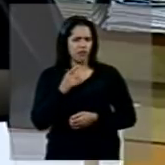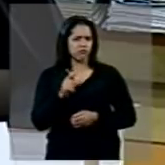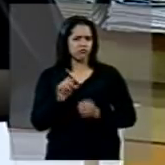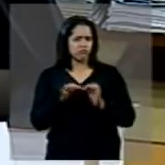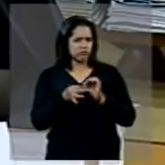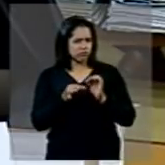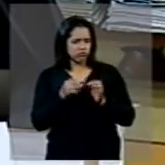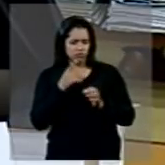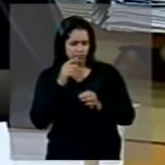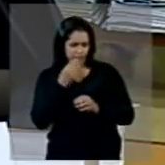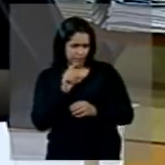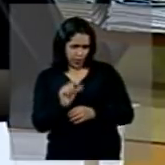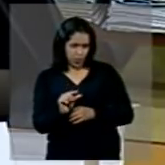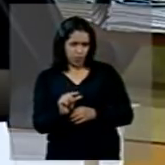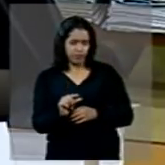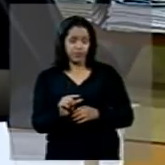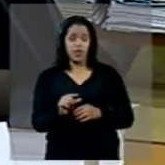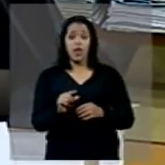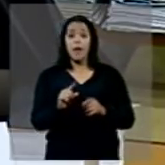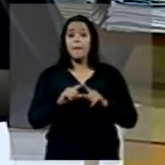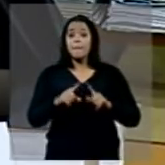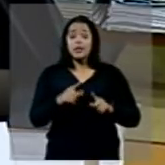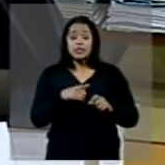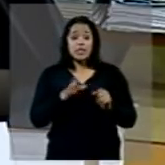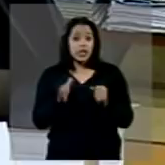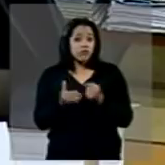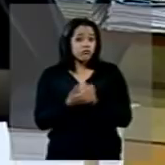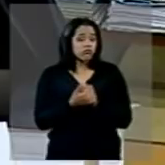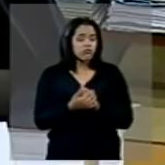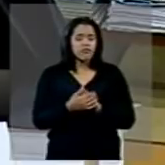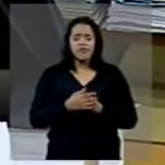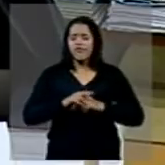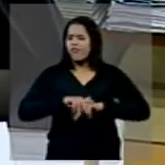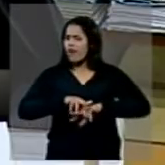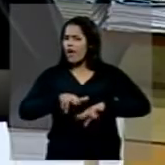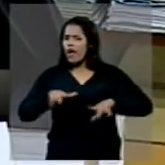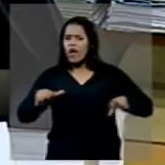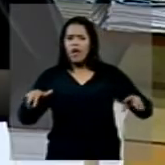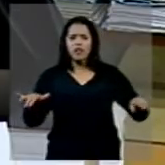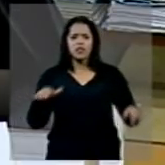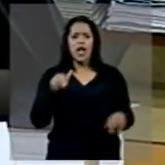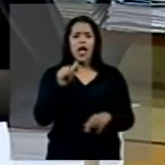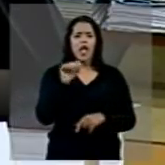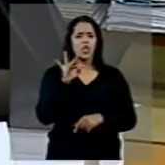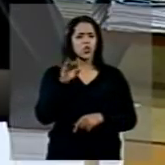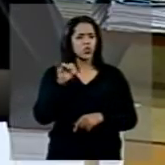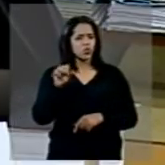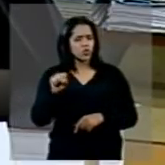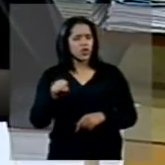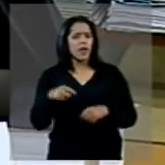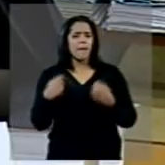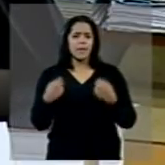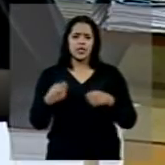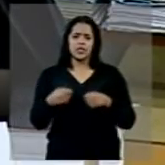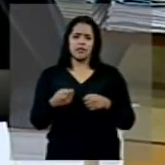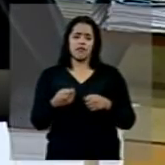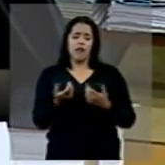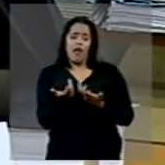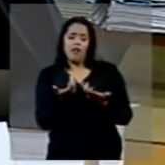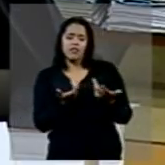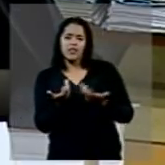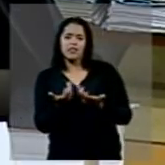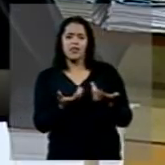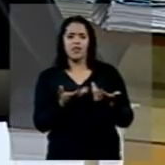encerramento, presidente, esconde uma imensidão de atos que precisariam ser realizados para atender ao deferimento desta liminar, o